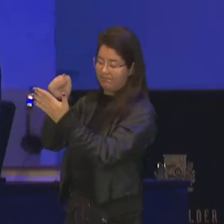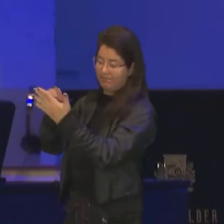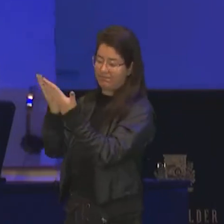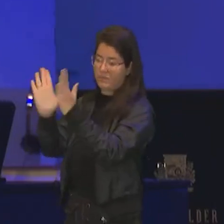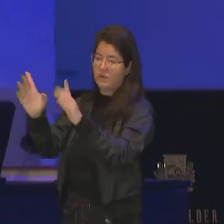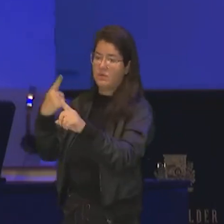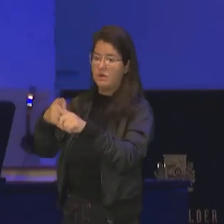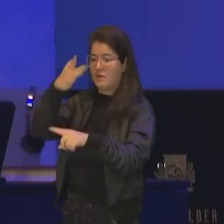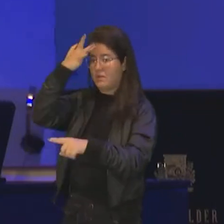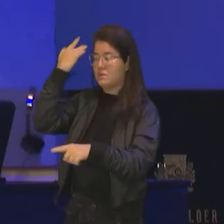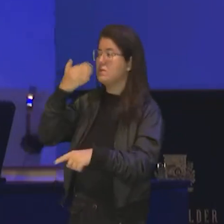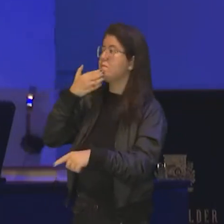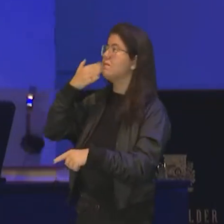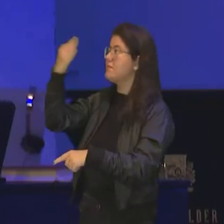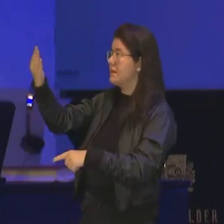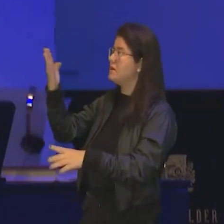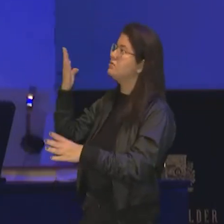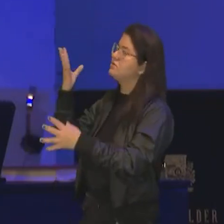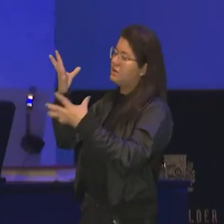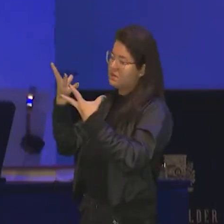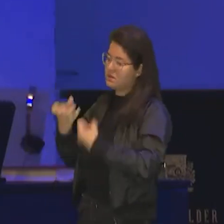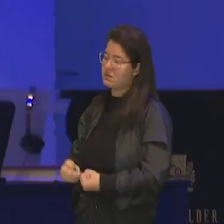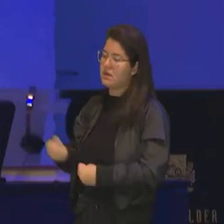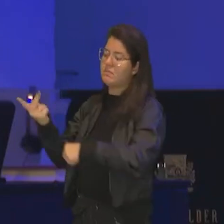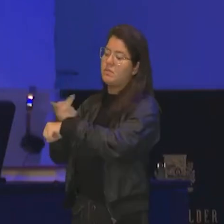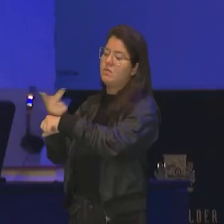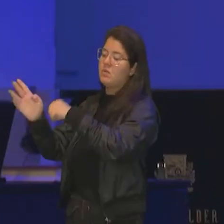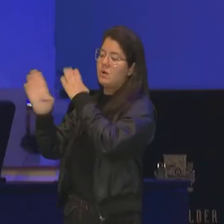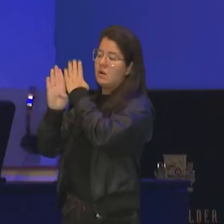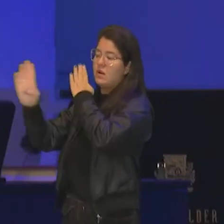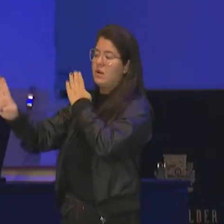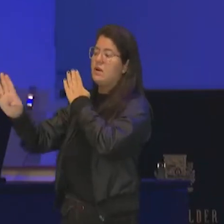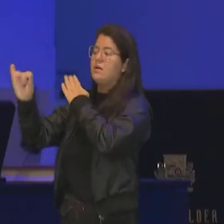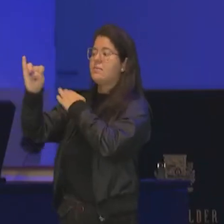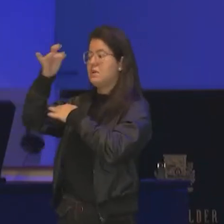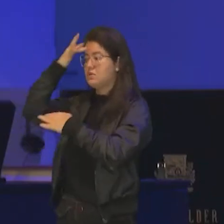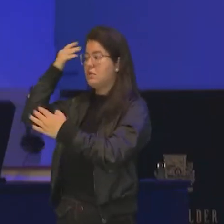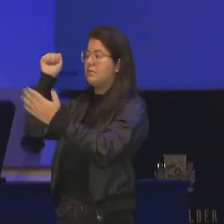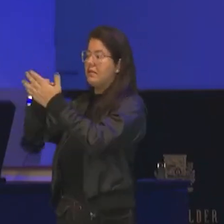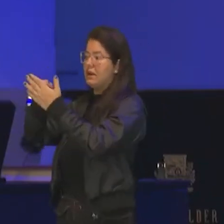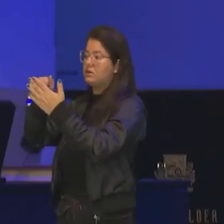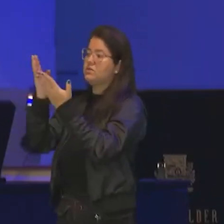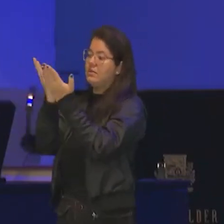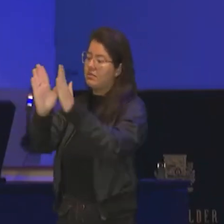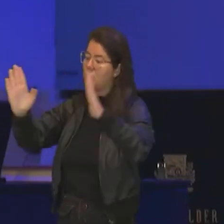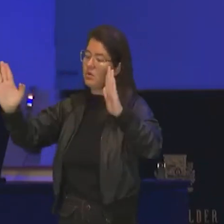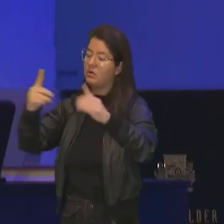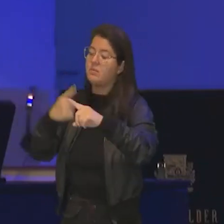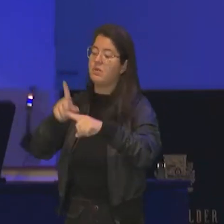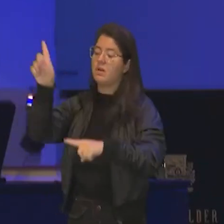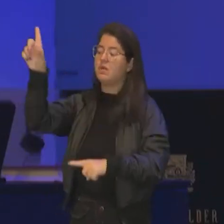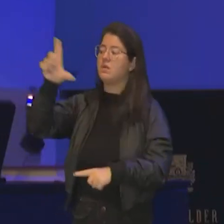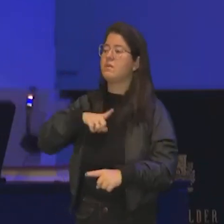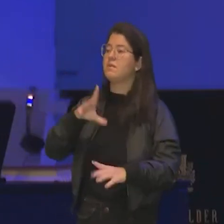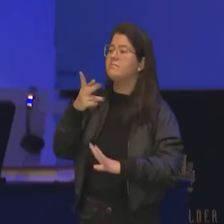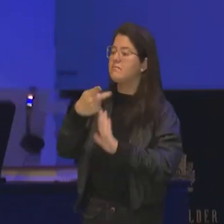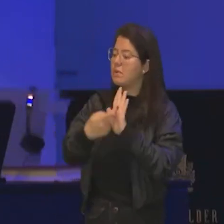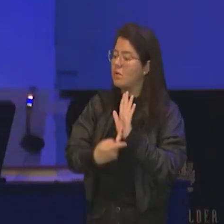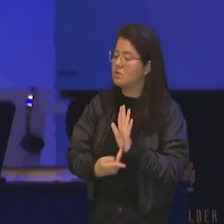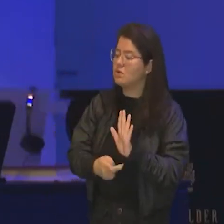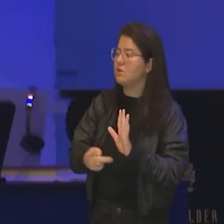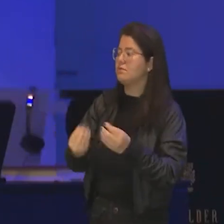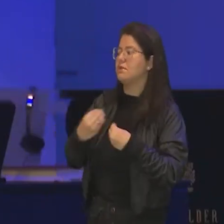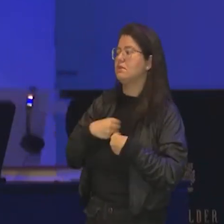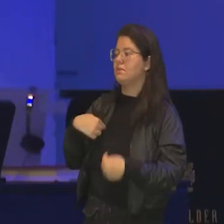pede, recebe, o que busca, encontra. A quem bate, abrir-se-lhe-á. Porque Ele tem planos para